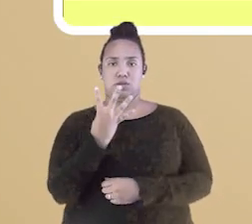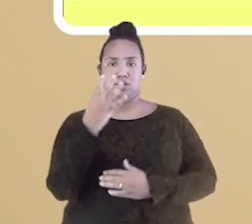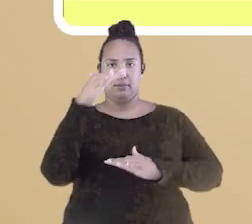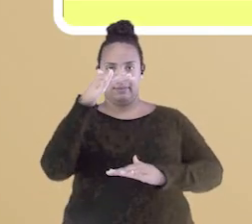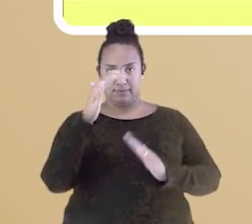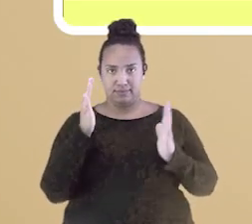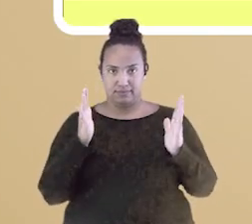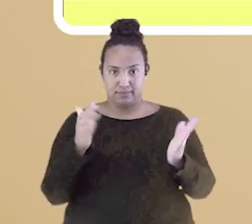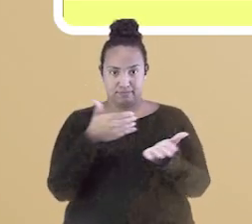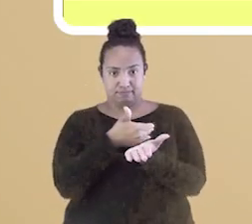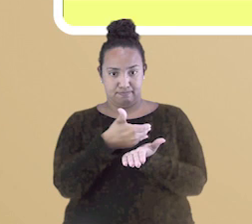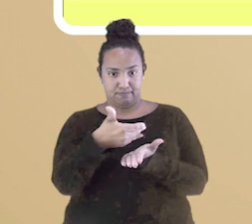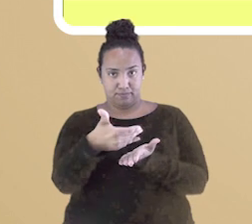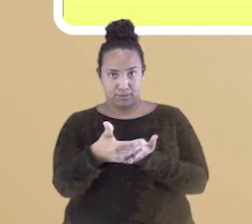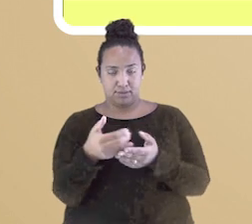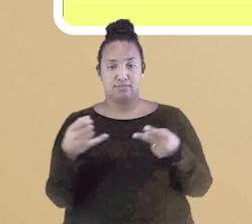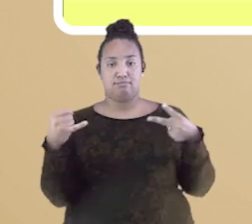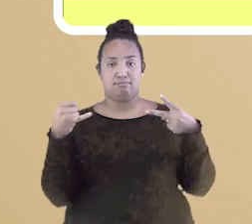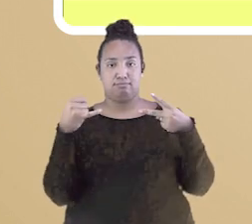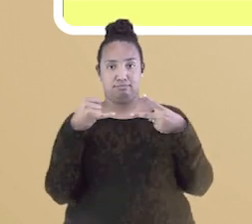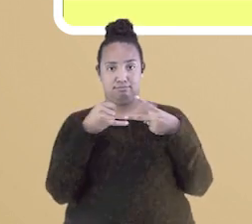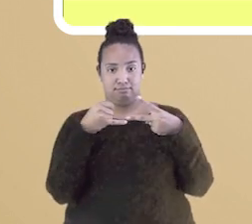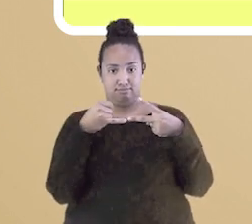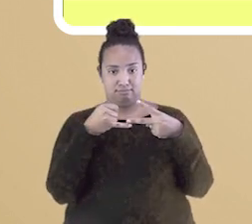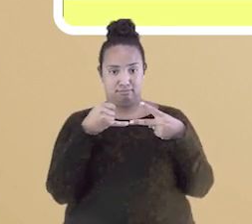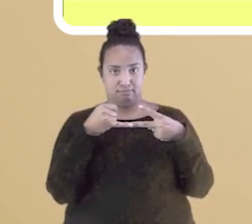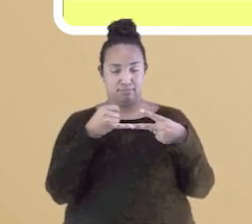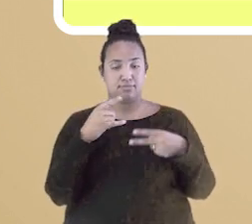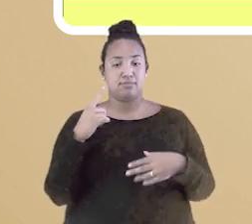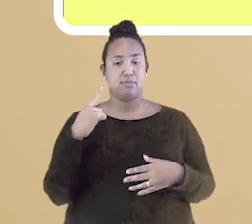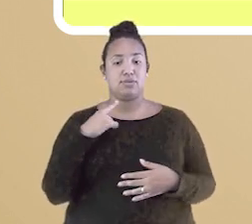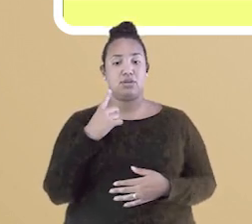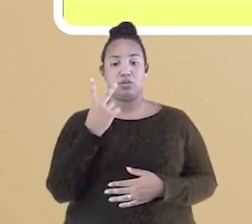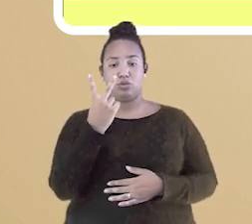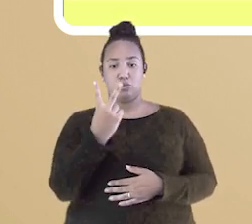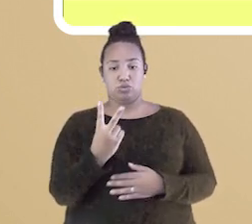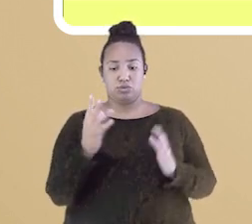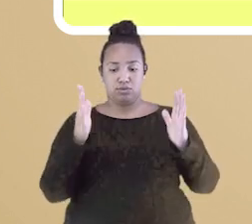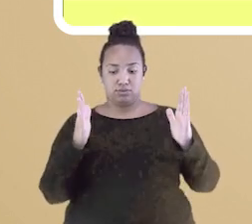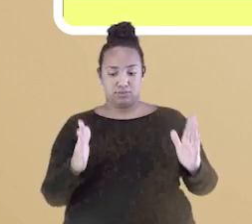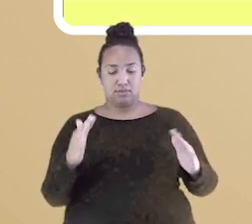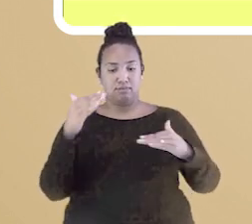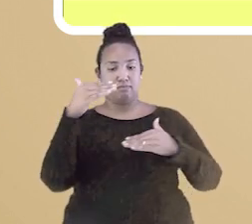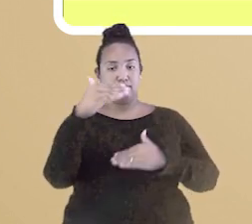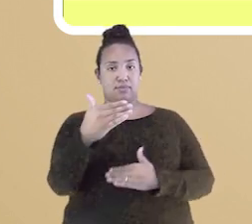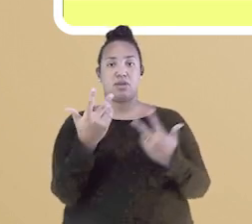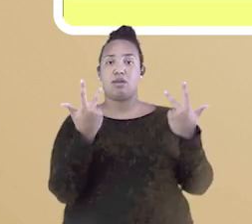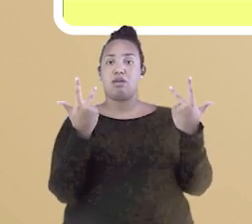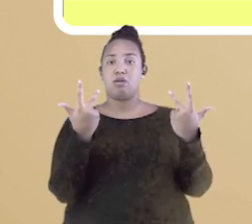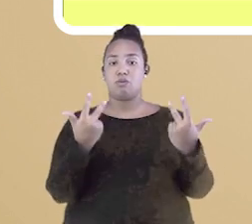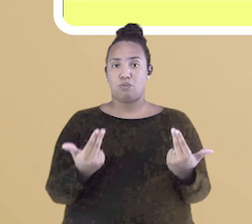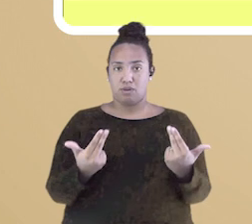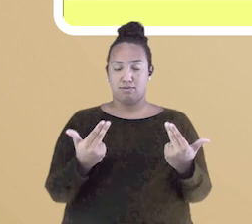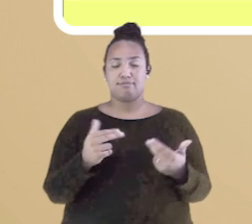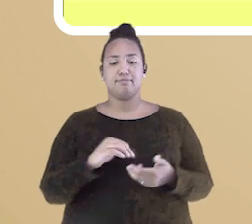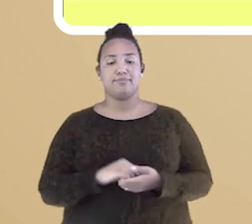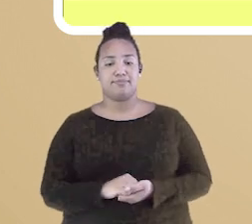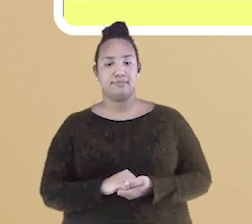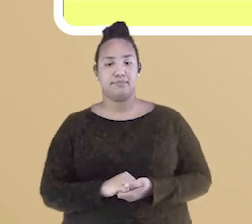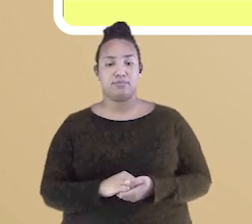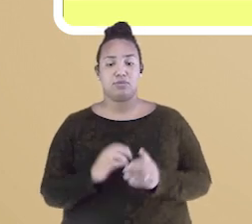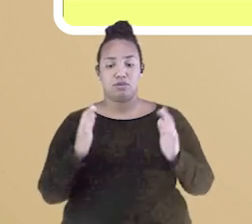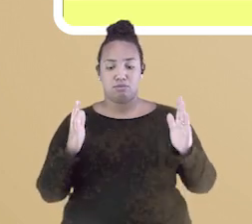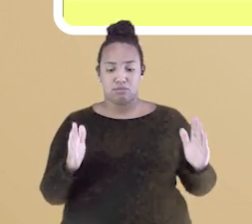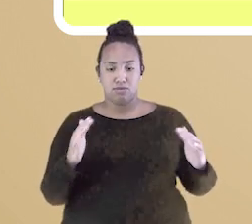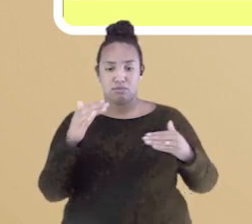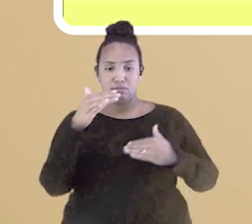paralelogramos. Eles possuem 2 pares de lados paralelos. Lados paralelos são formados por retas que não